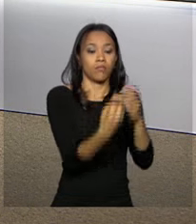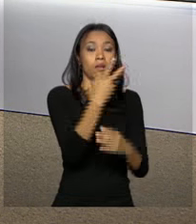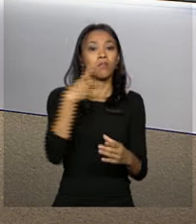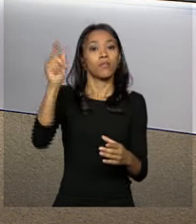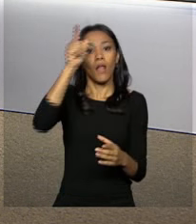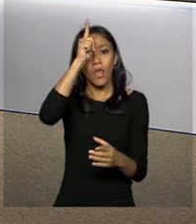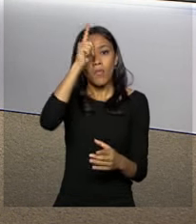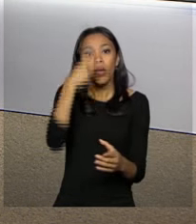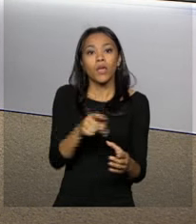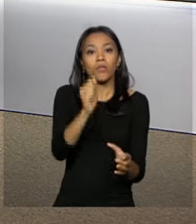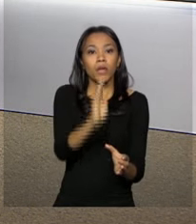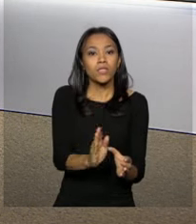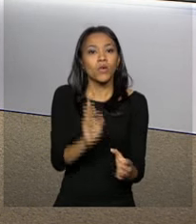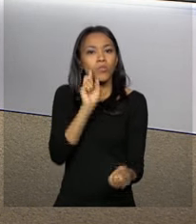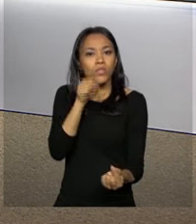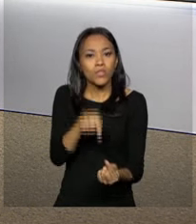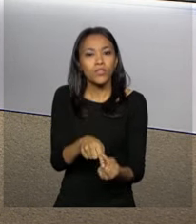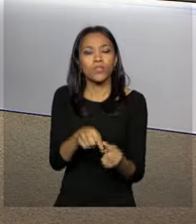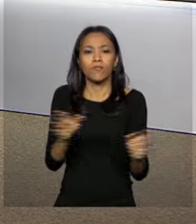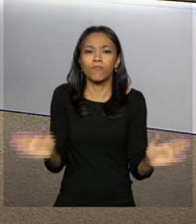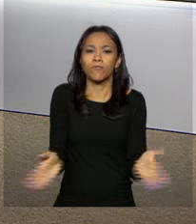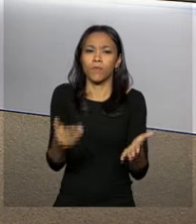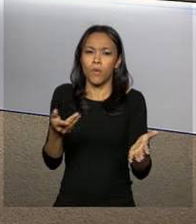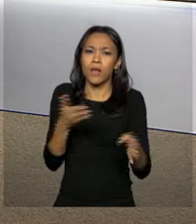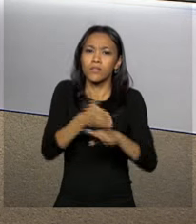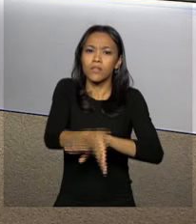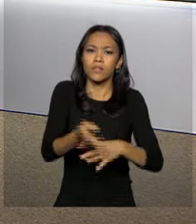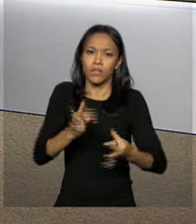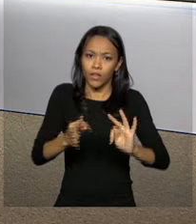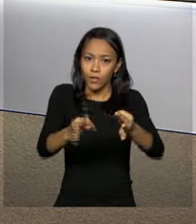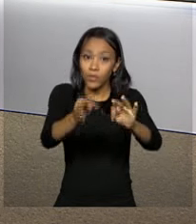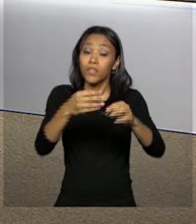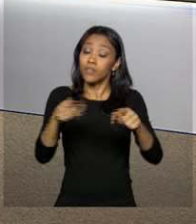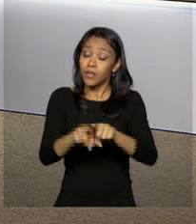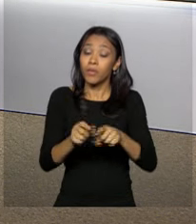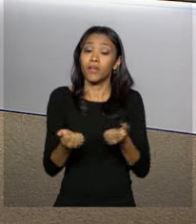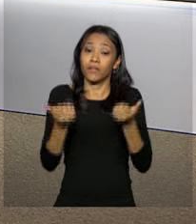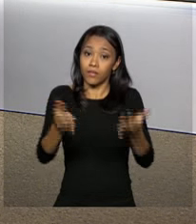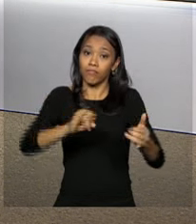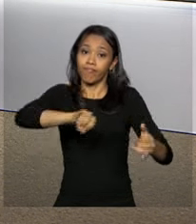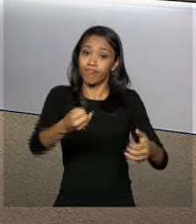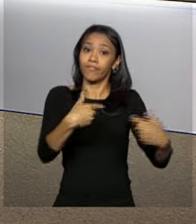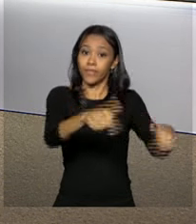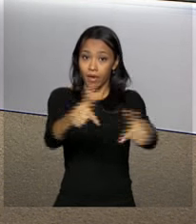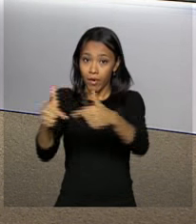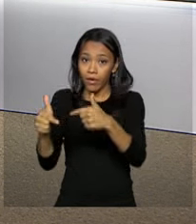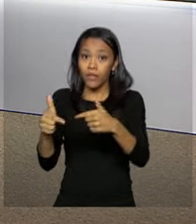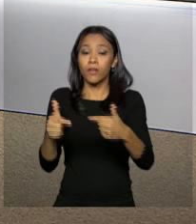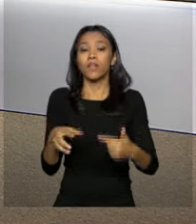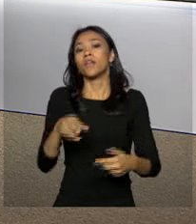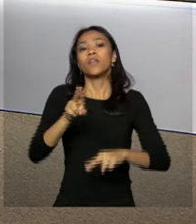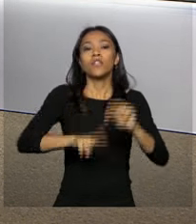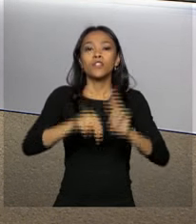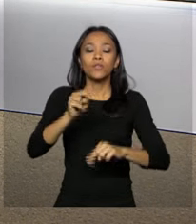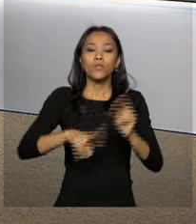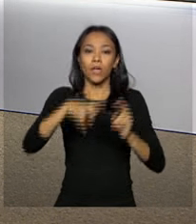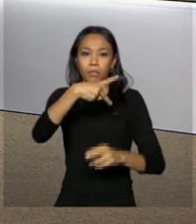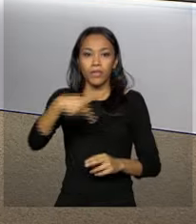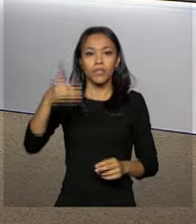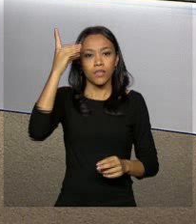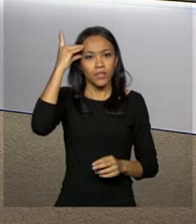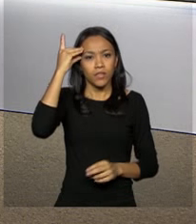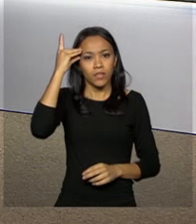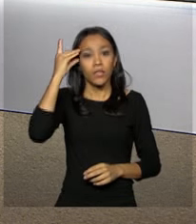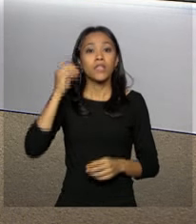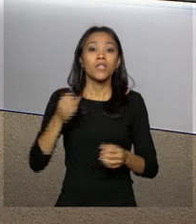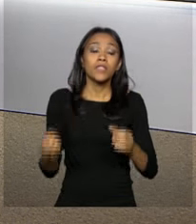aumentar a produção nacional, o acesso à tecnologia e a geração de empregos. Em junho, a presidenta Dilma Rousseff inaugurou em Camaçari, na